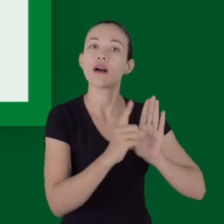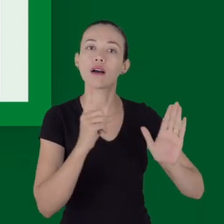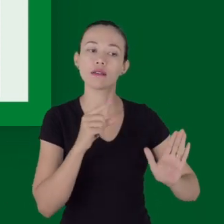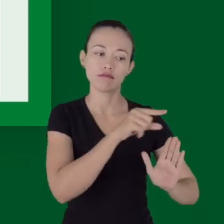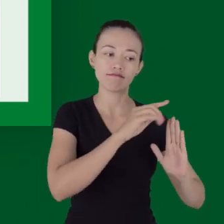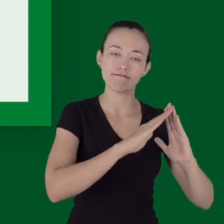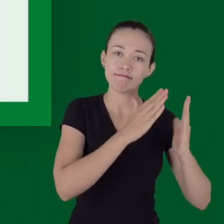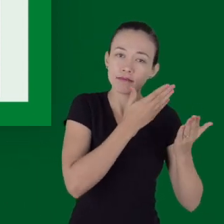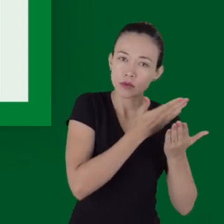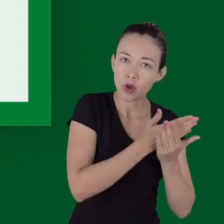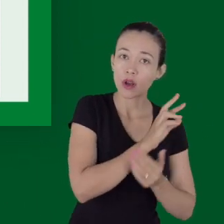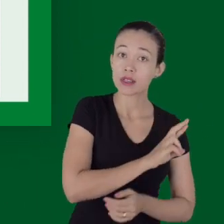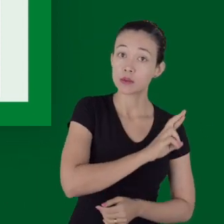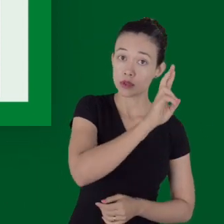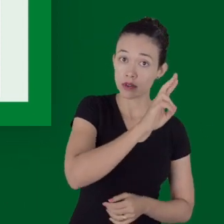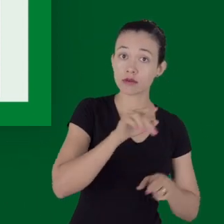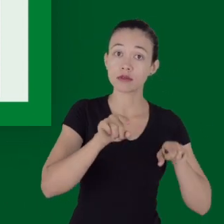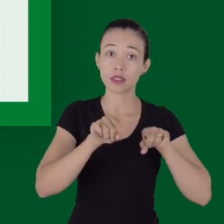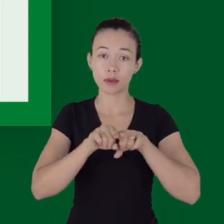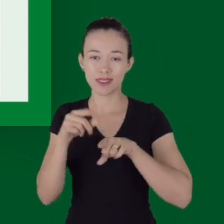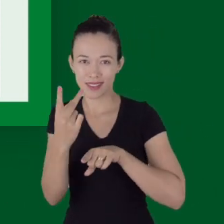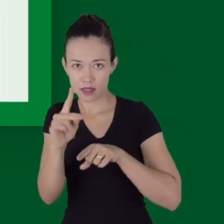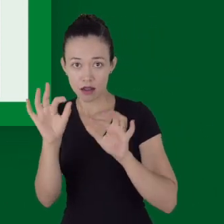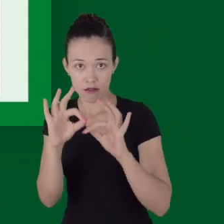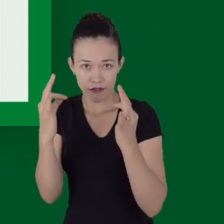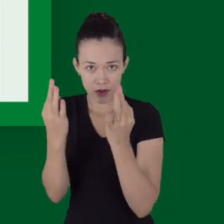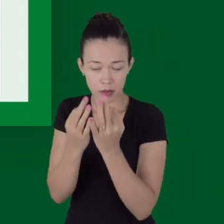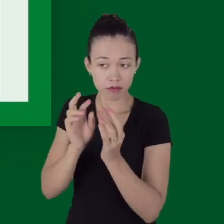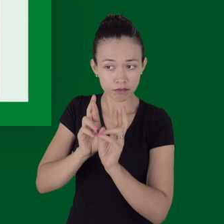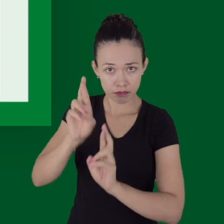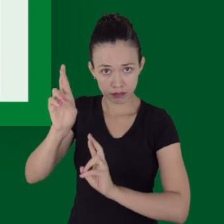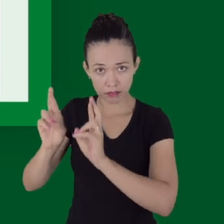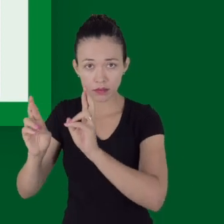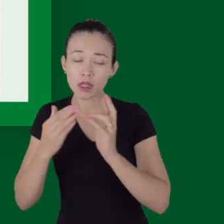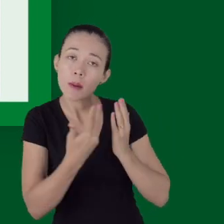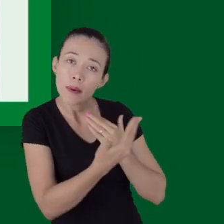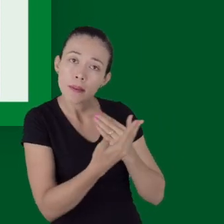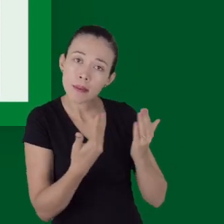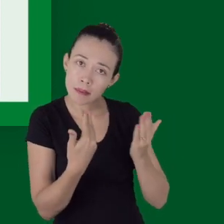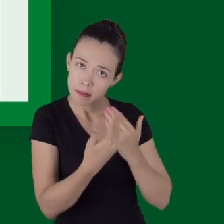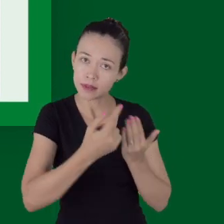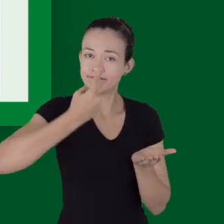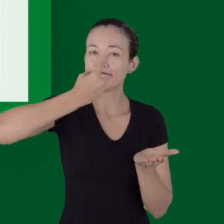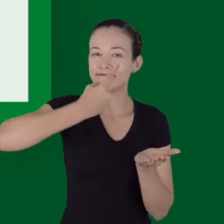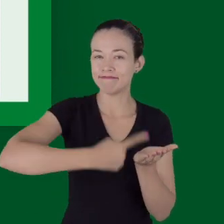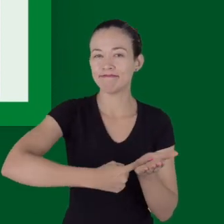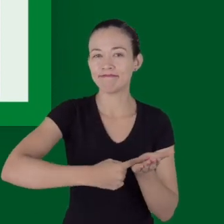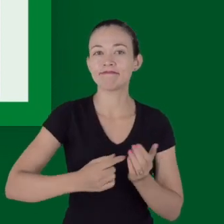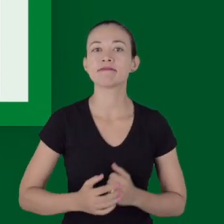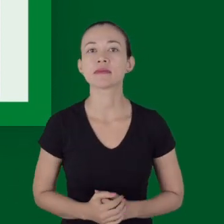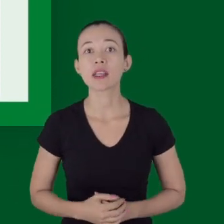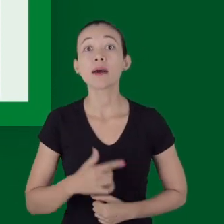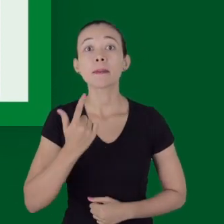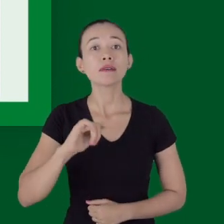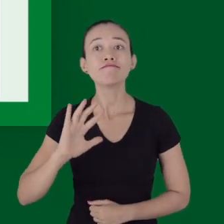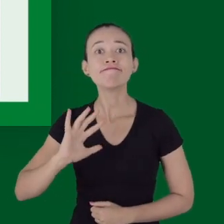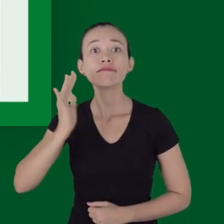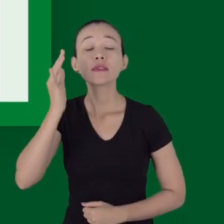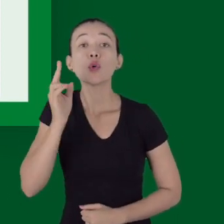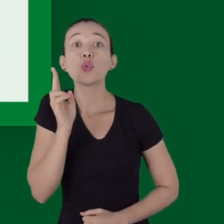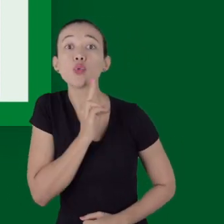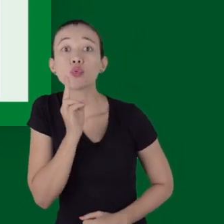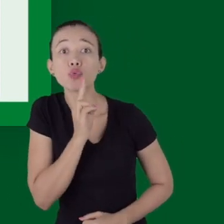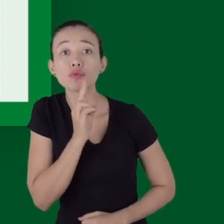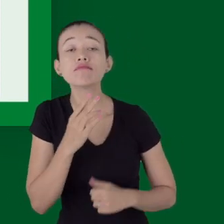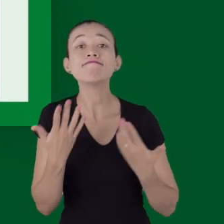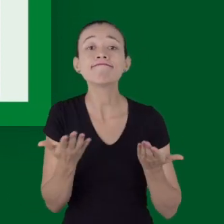vai levar de casa, tudo isso deve ser combinado entre família e escola. Os procedimentos que devem